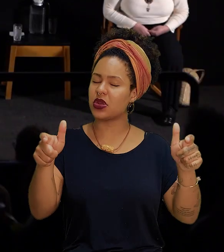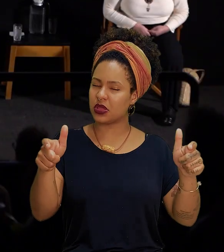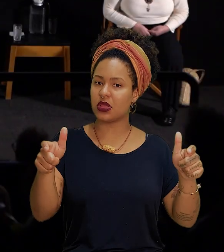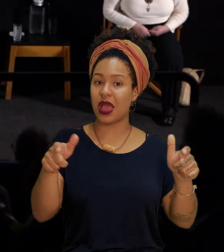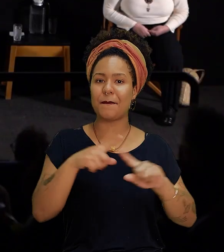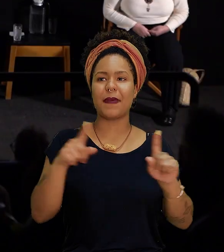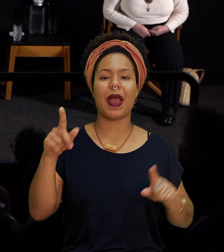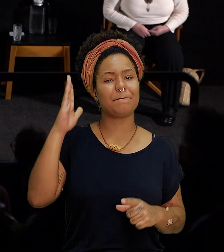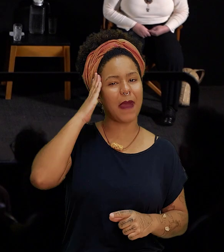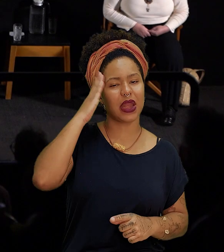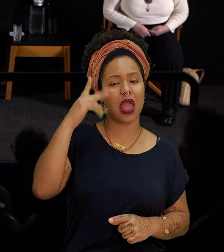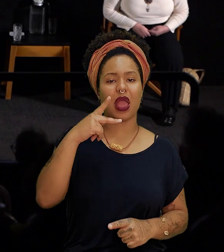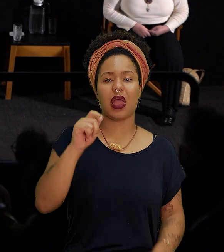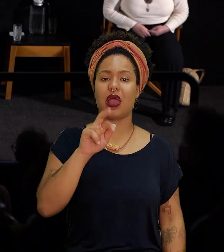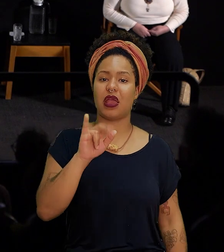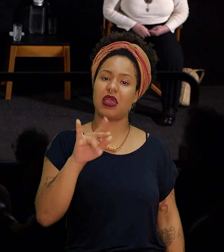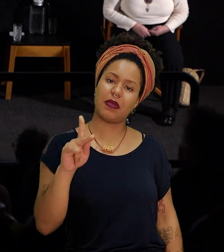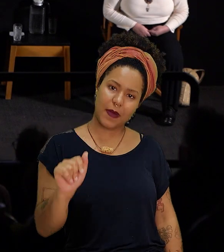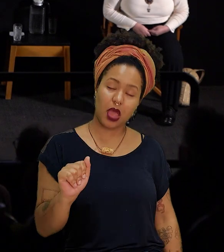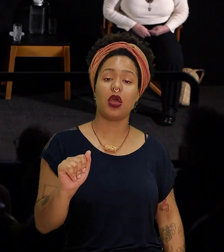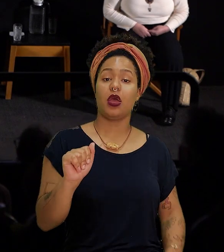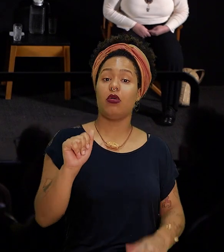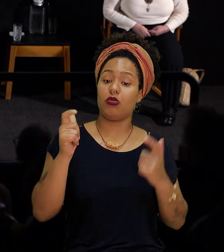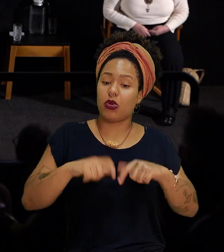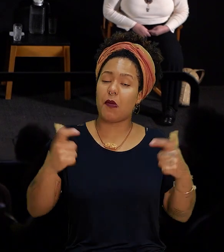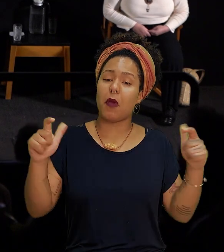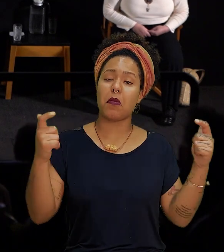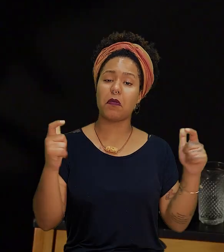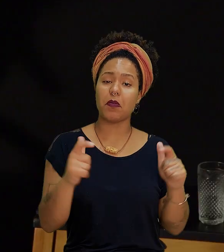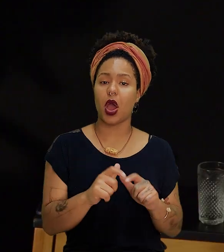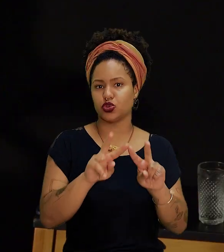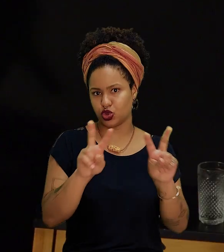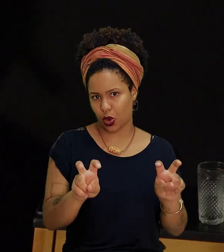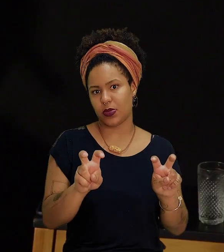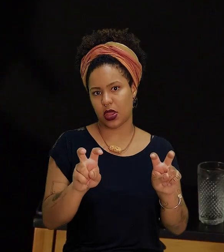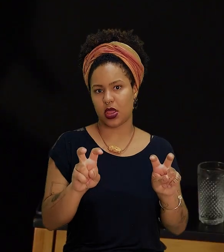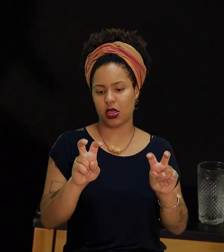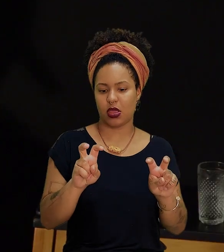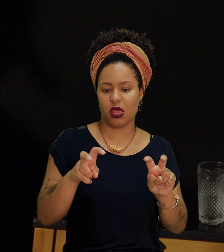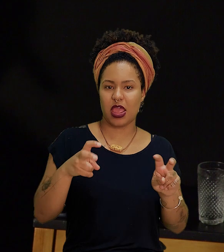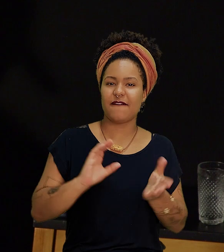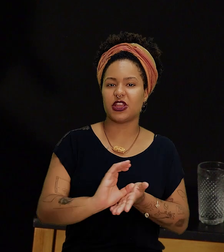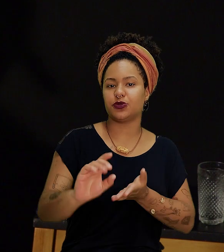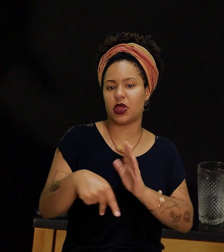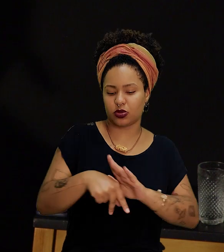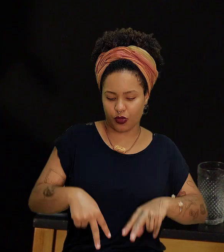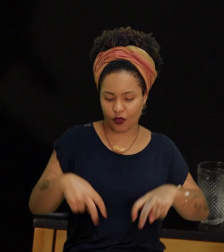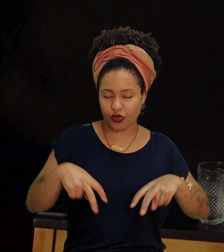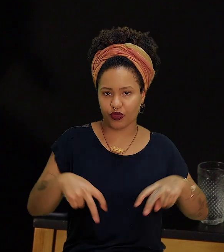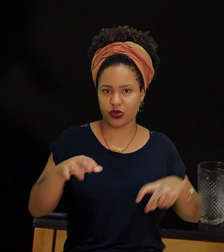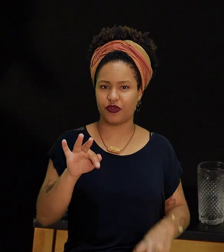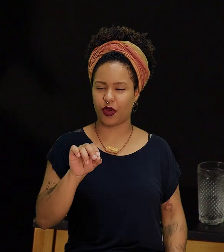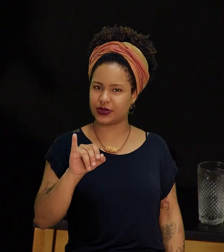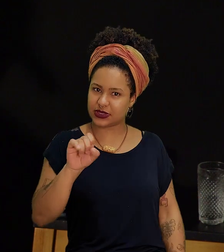mas na Paraíba mesmo, que é um lugar relativamente pequeno em termos de empreendimentos fósseis, teve lá